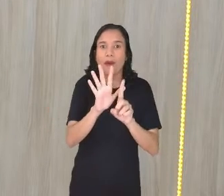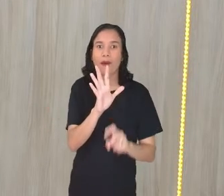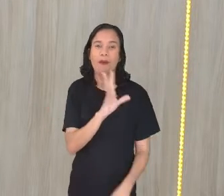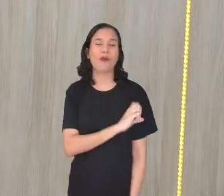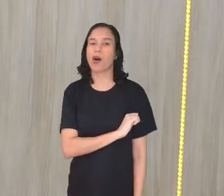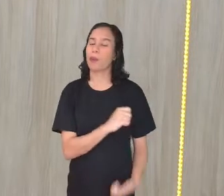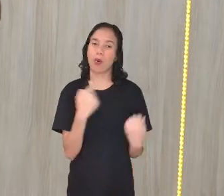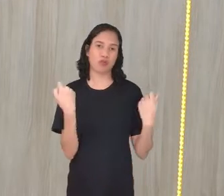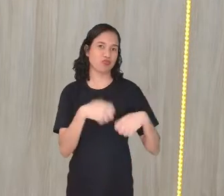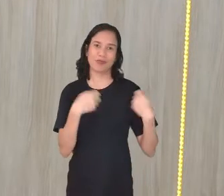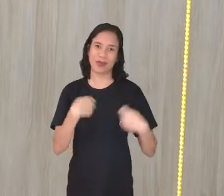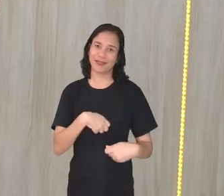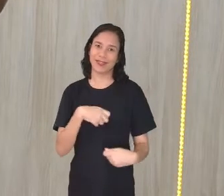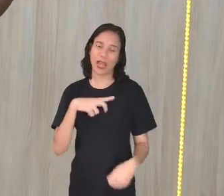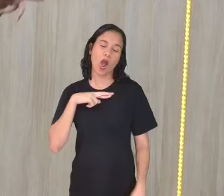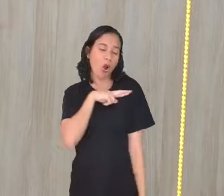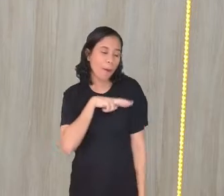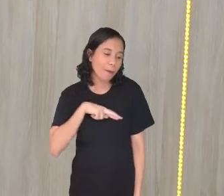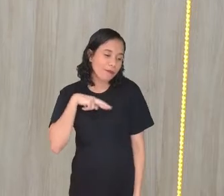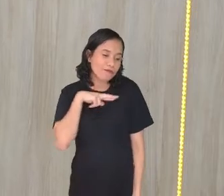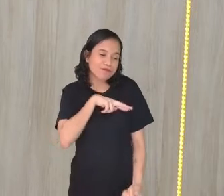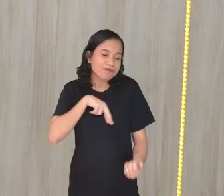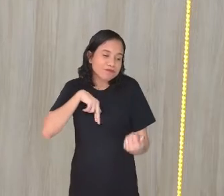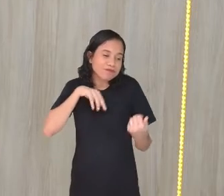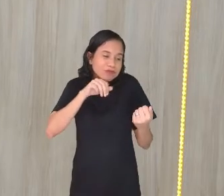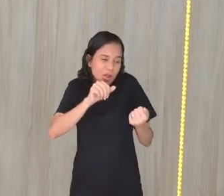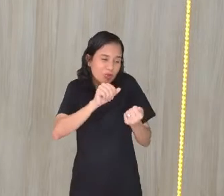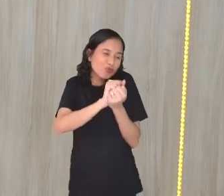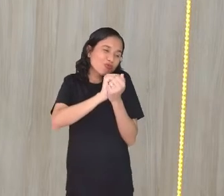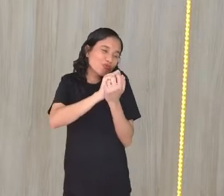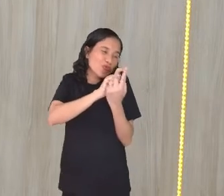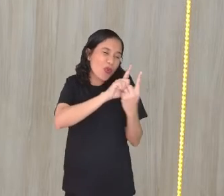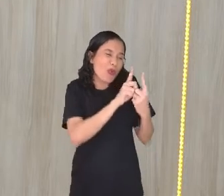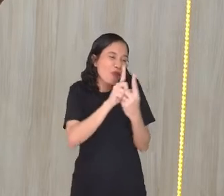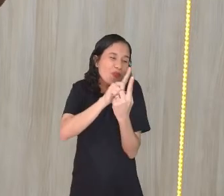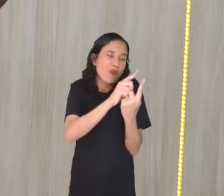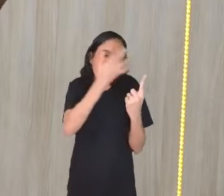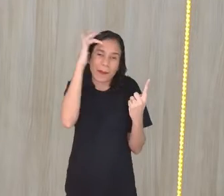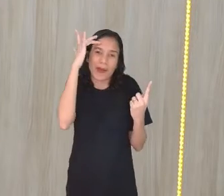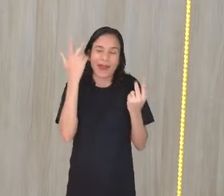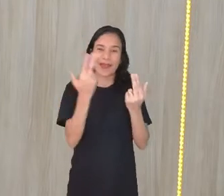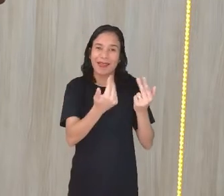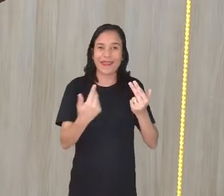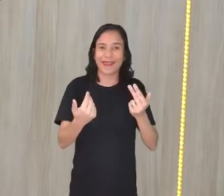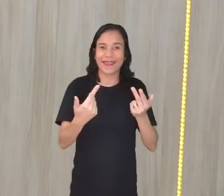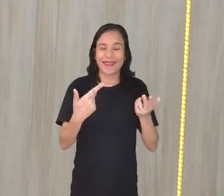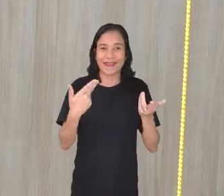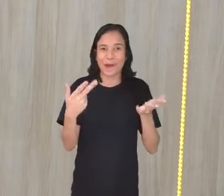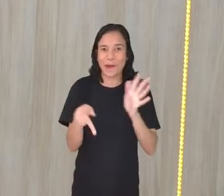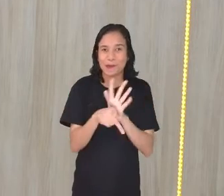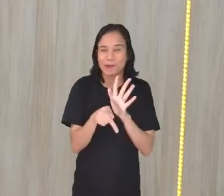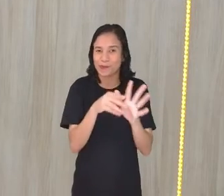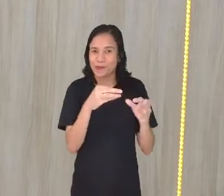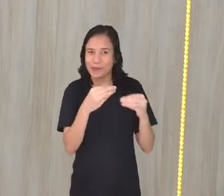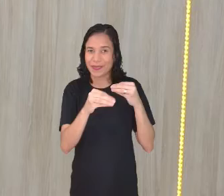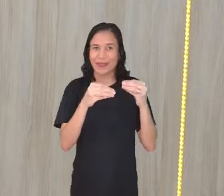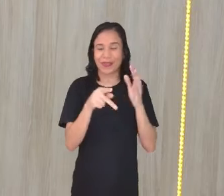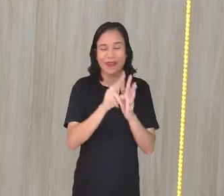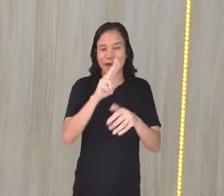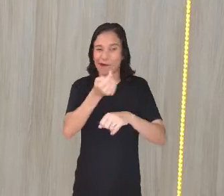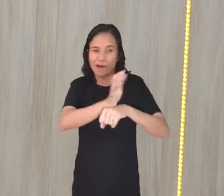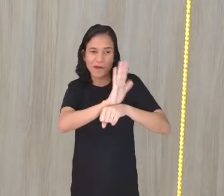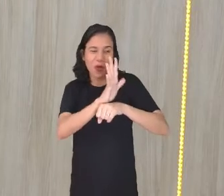ser necessariamente aquele amor romântico que se tem em Romeu e Julieta, em Crepúsculo, né? Vamos usar uma referência mais